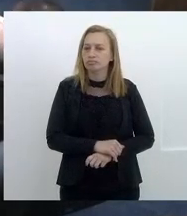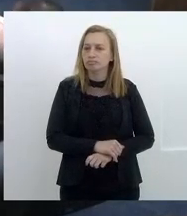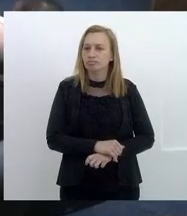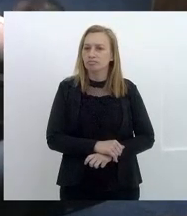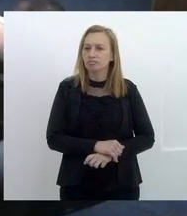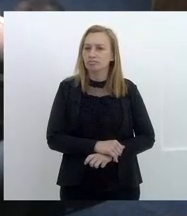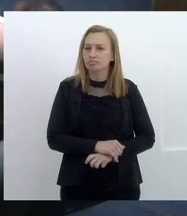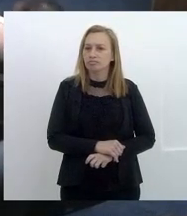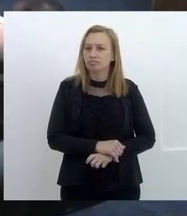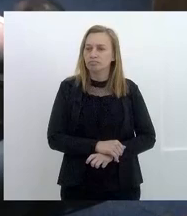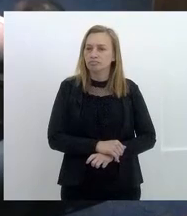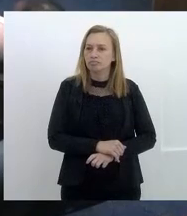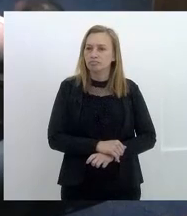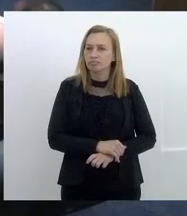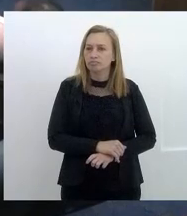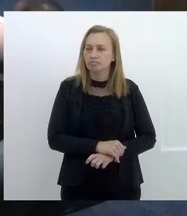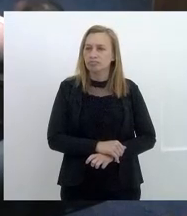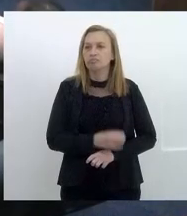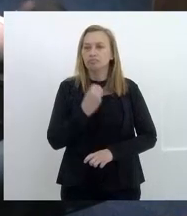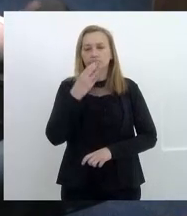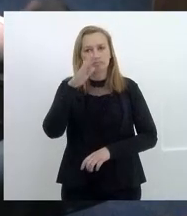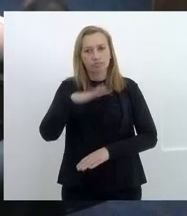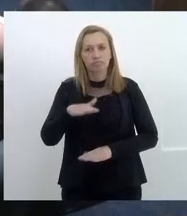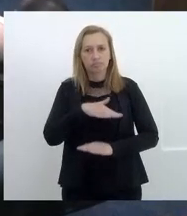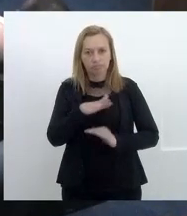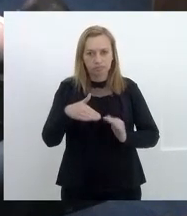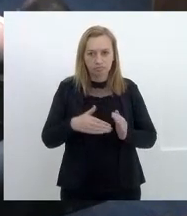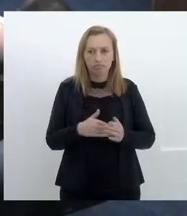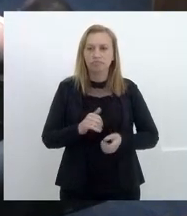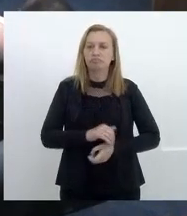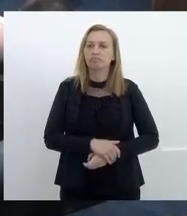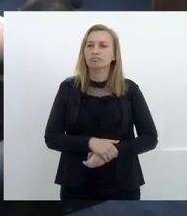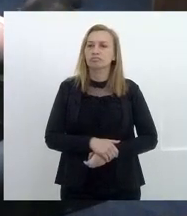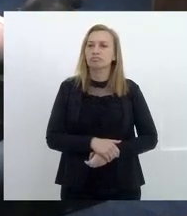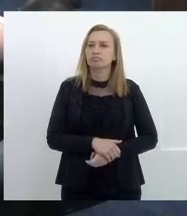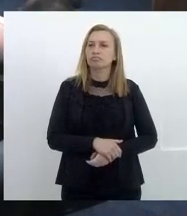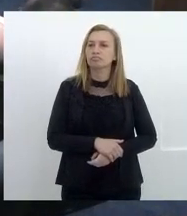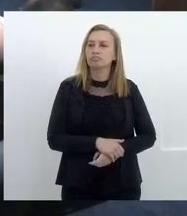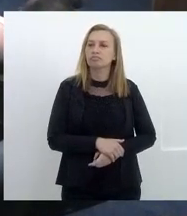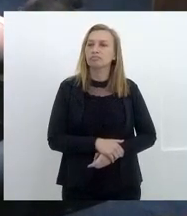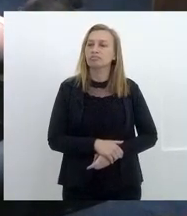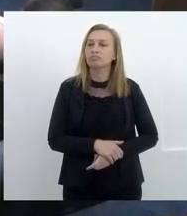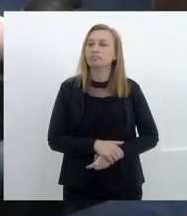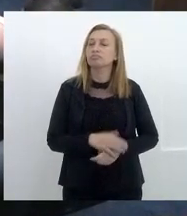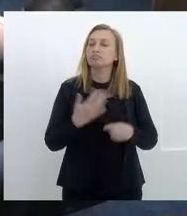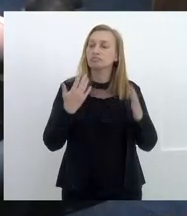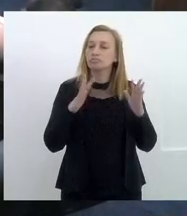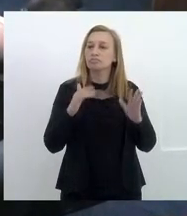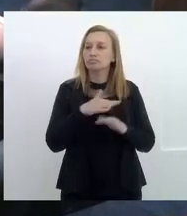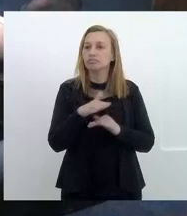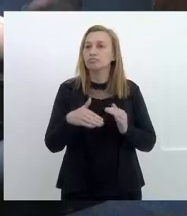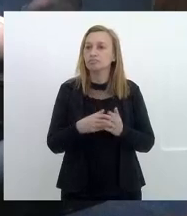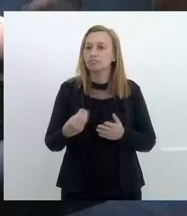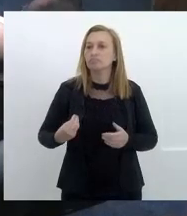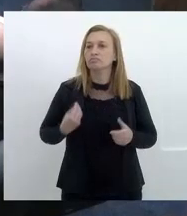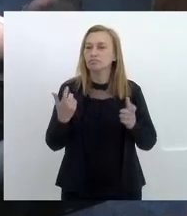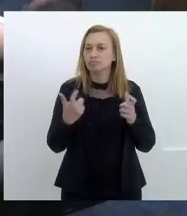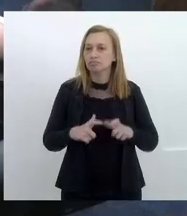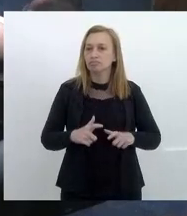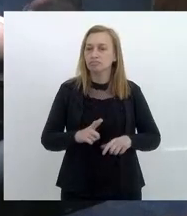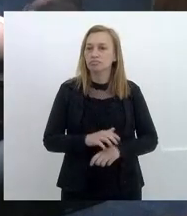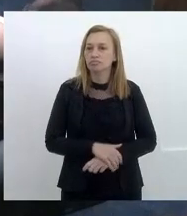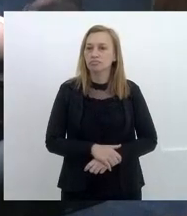E aí Oi boa tarde a todos cumprimento a todas autor pé